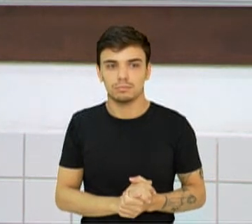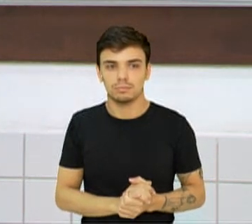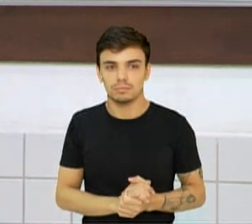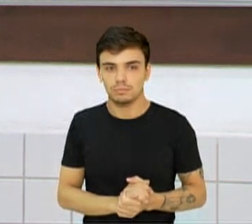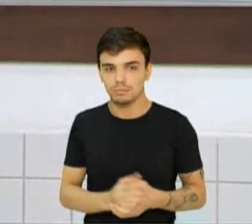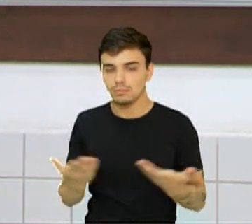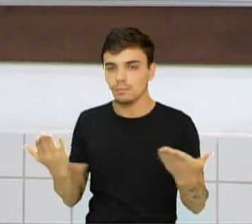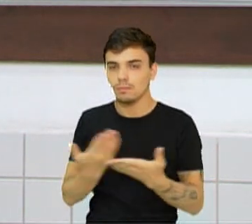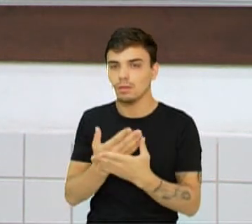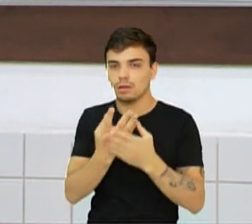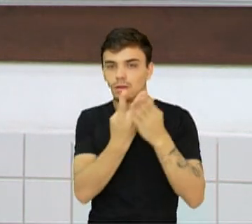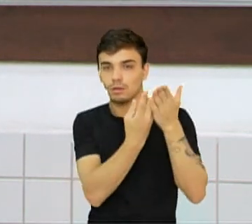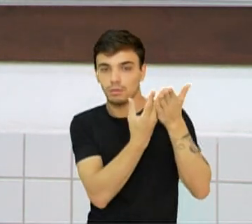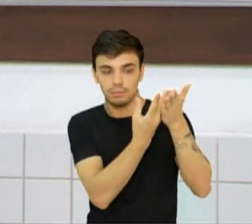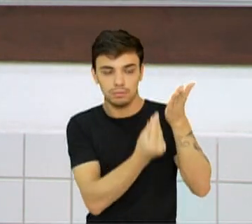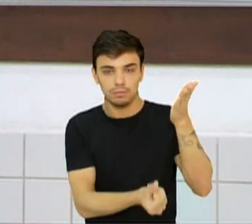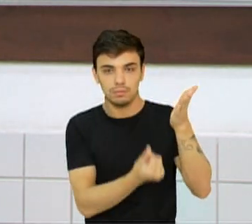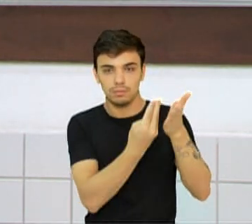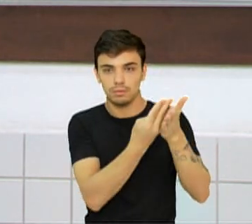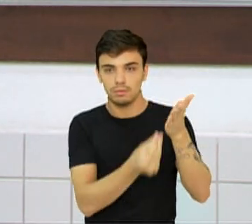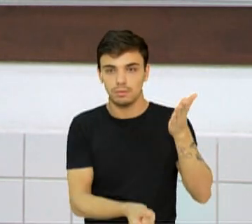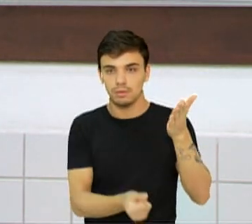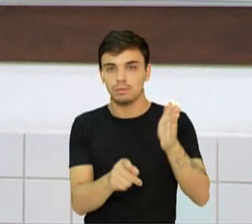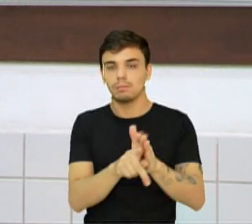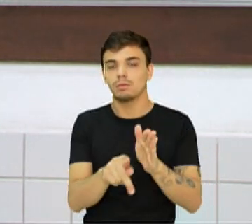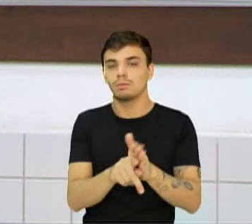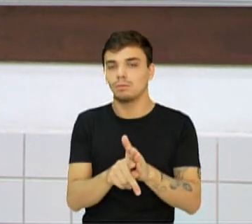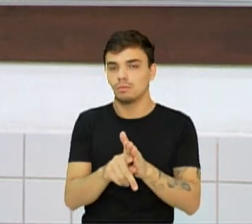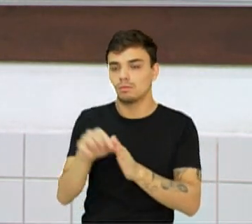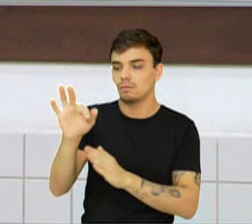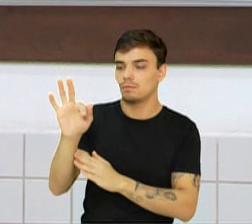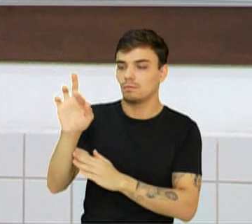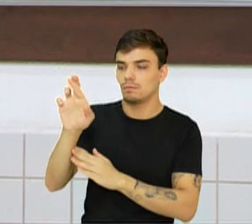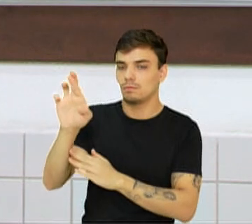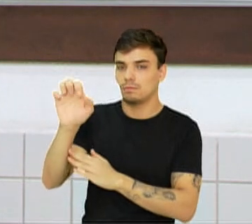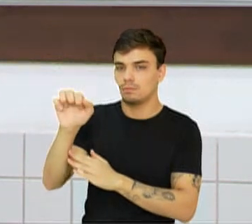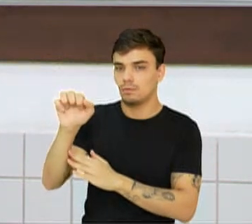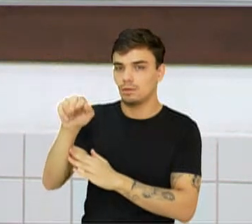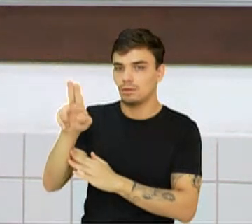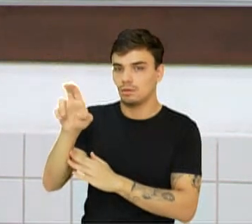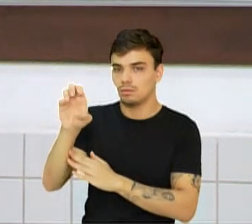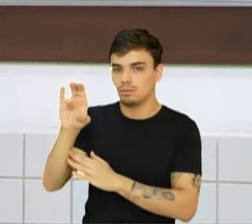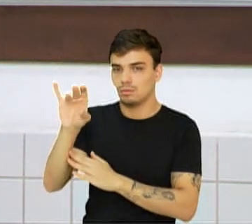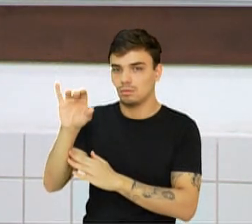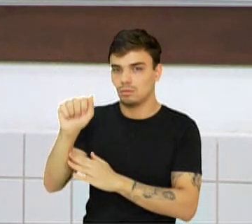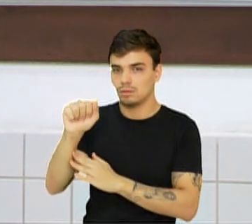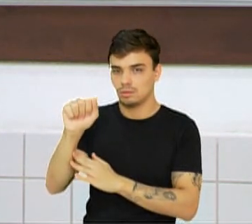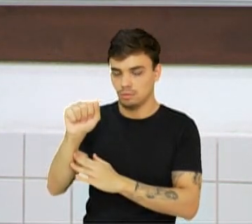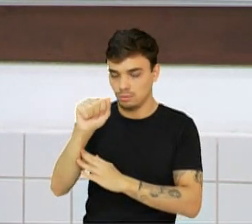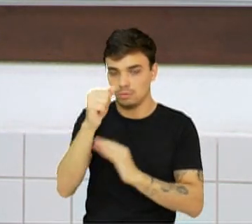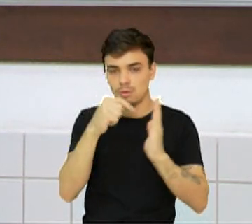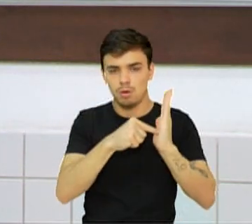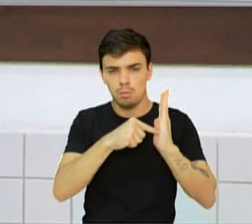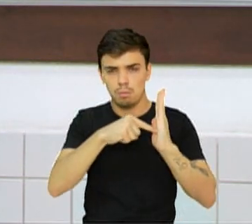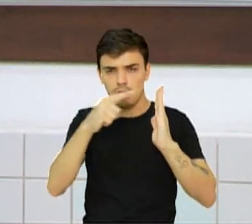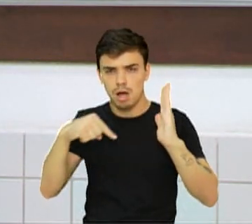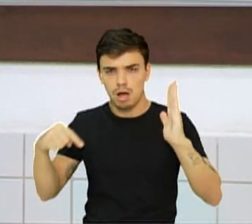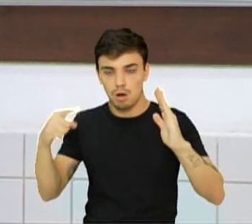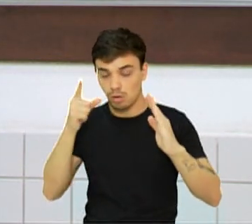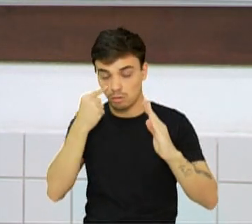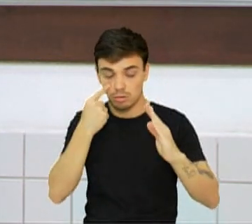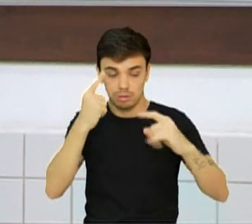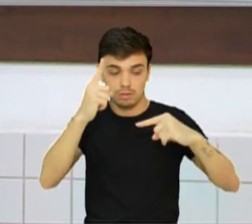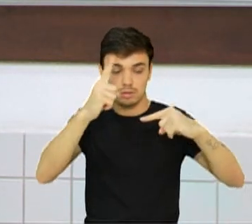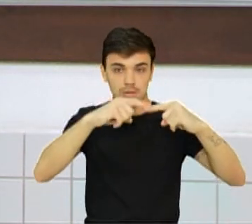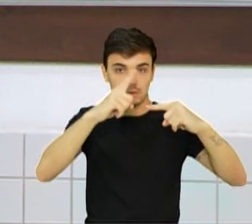de frequência, que é o nosso assunto principal. O que nós queremos agora construir um filtro, um circuito filtro, que